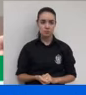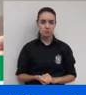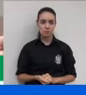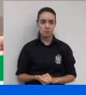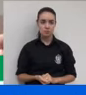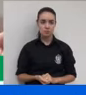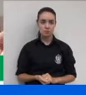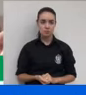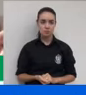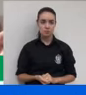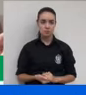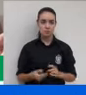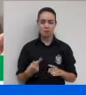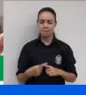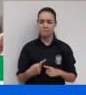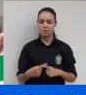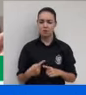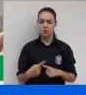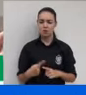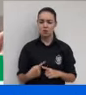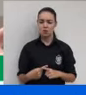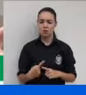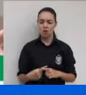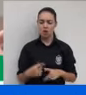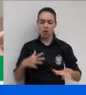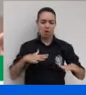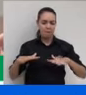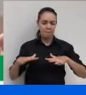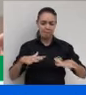é inadmissível as movimentações